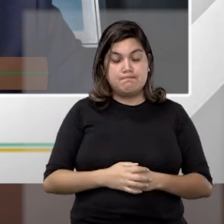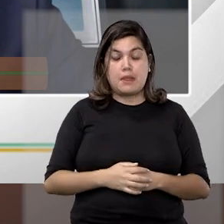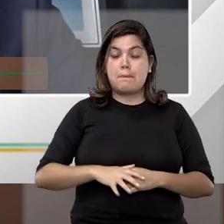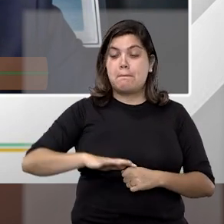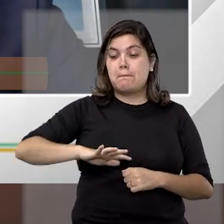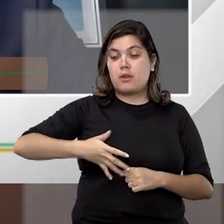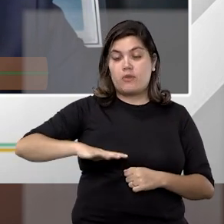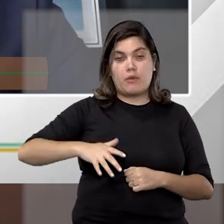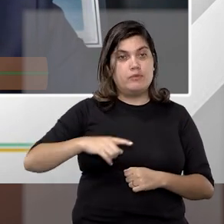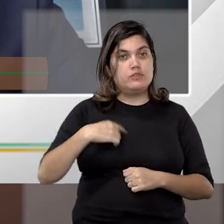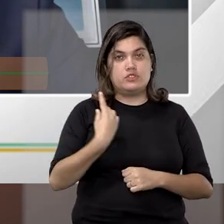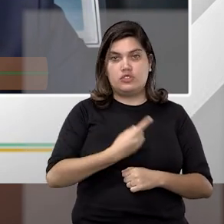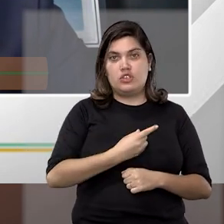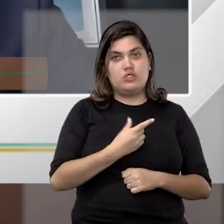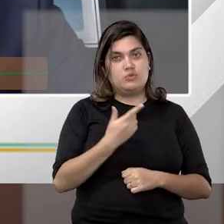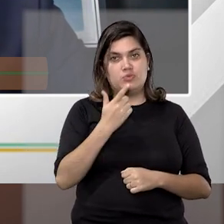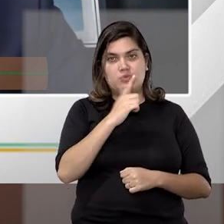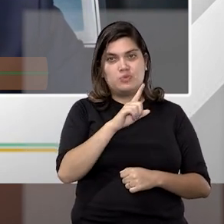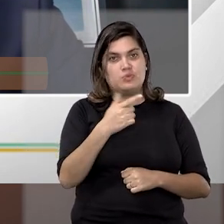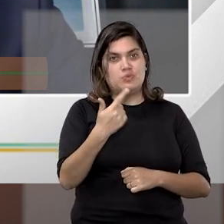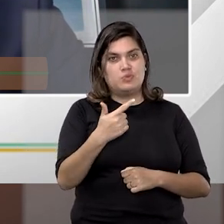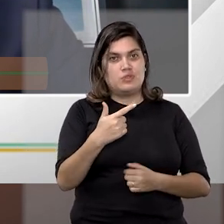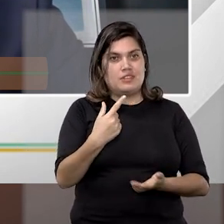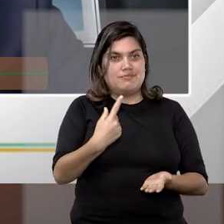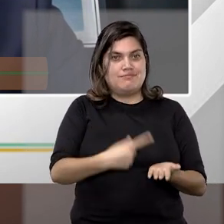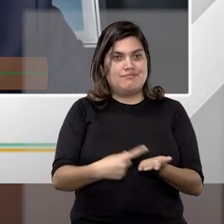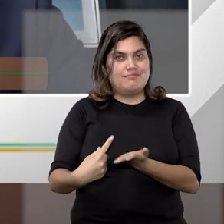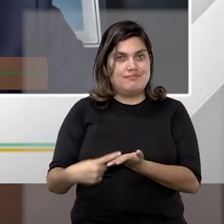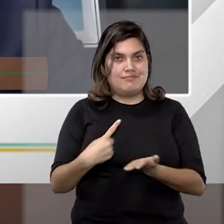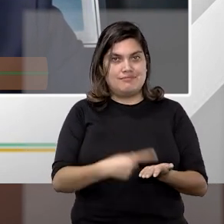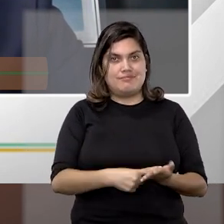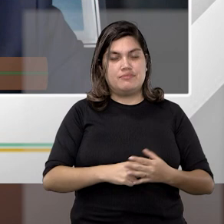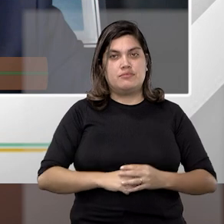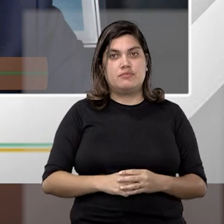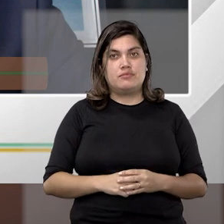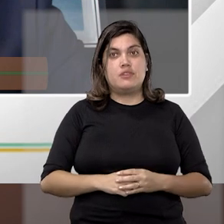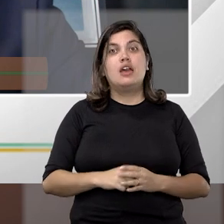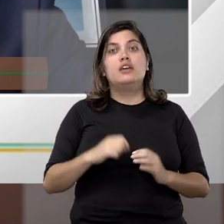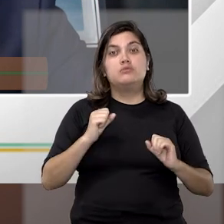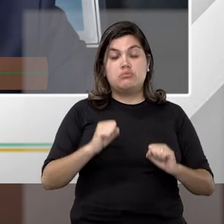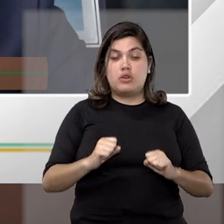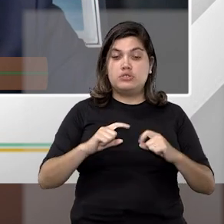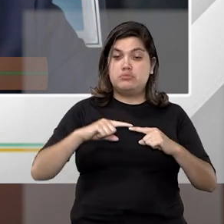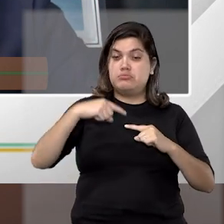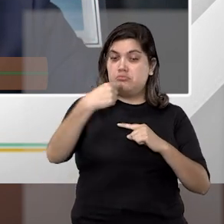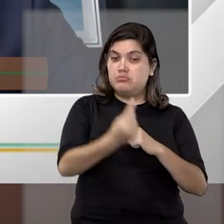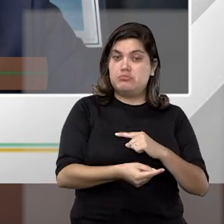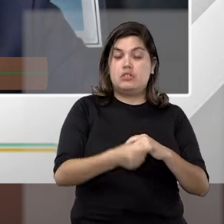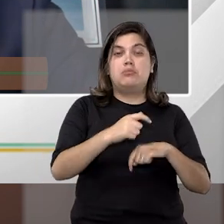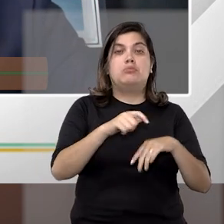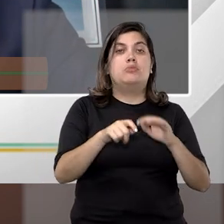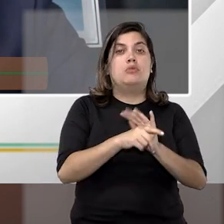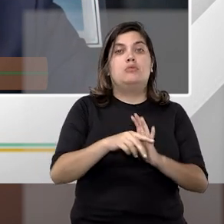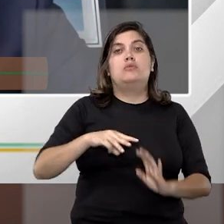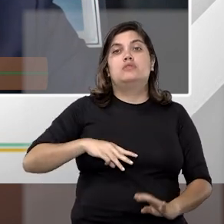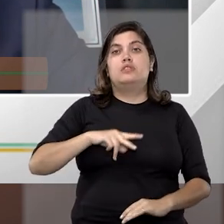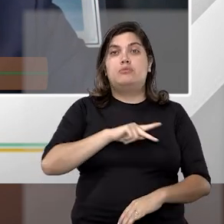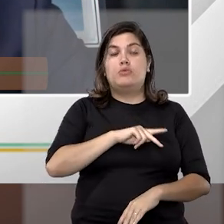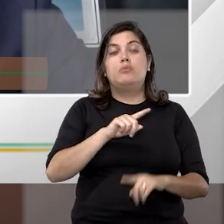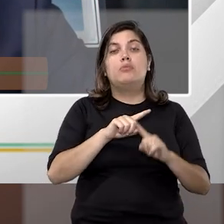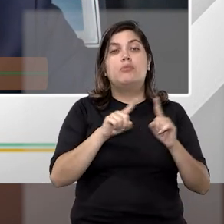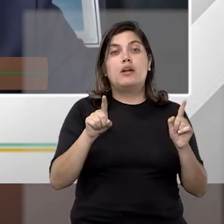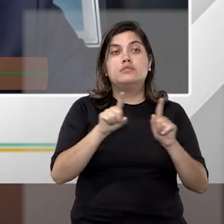para pagar Provavelmente nós não teremos composição civil nós podemos ter na fase seguinte a